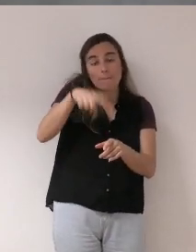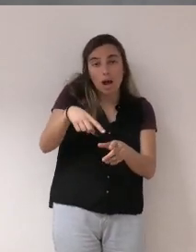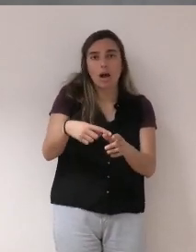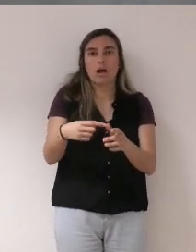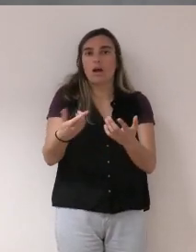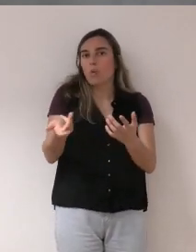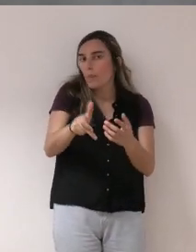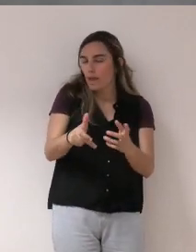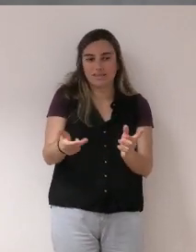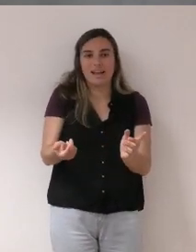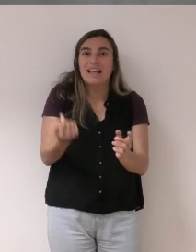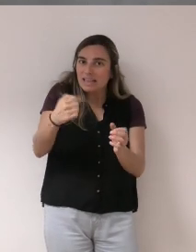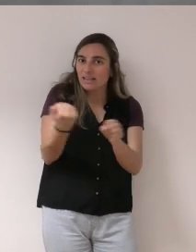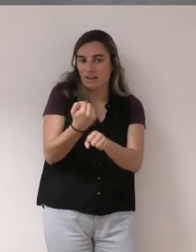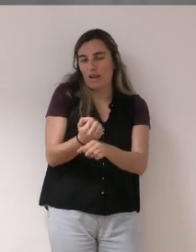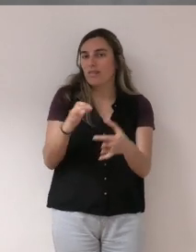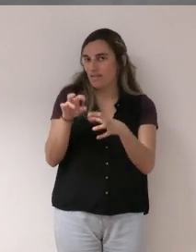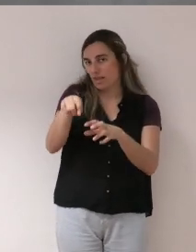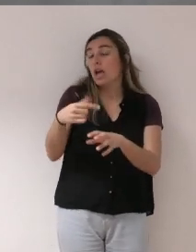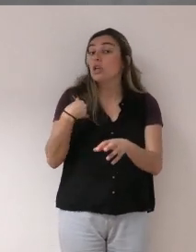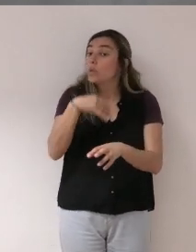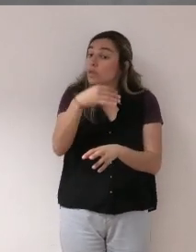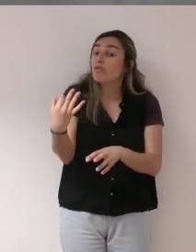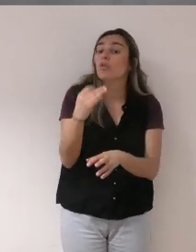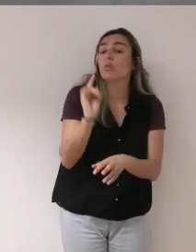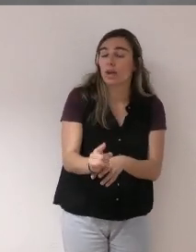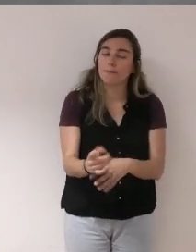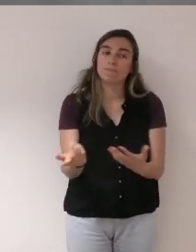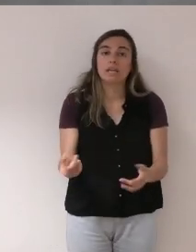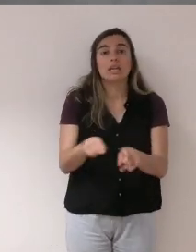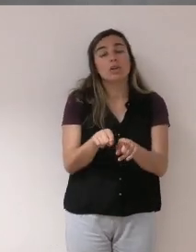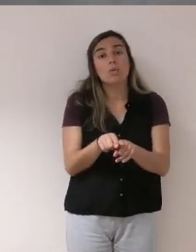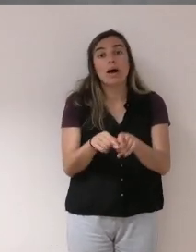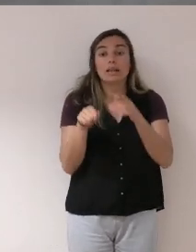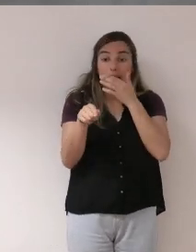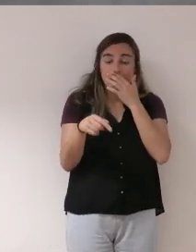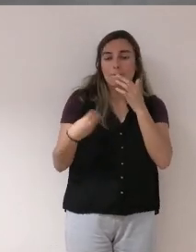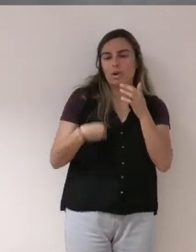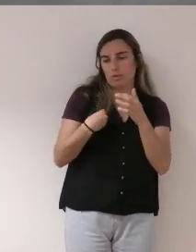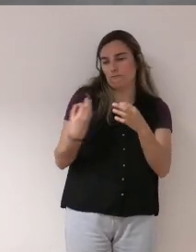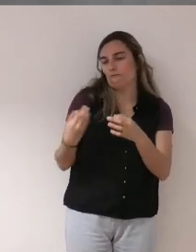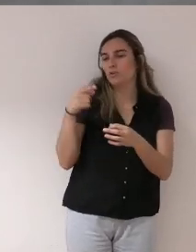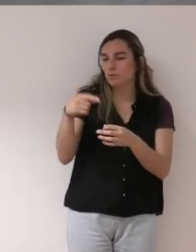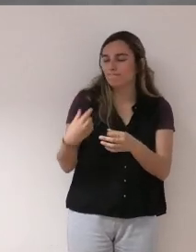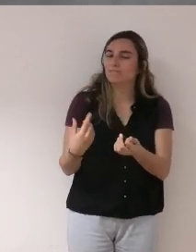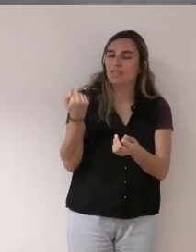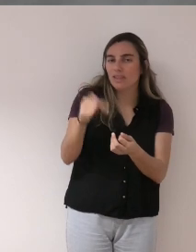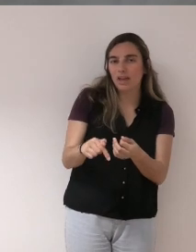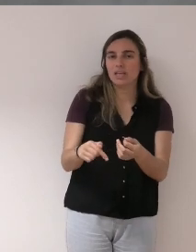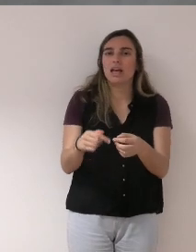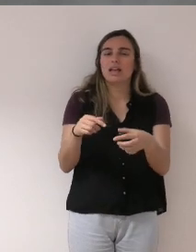Portanto, é evidente que há um trabalho nesse domínio. Eu só dizia que, de facto, essa preocupação, por exemplo, aquela coisa